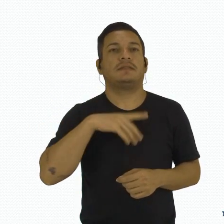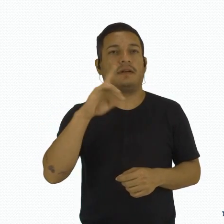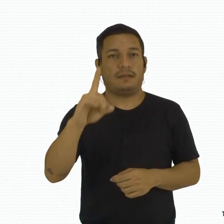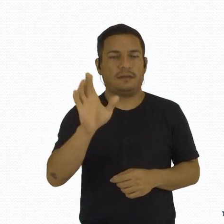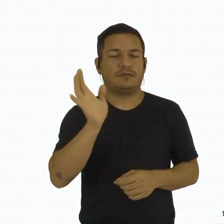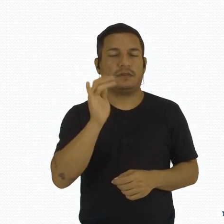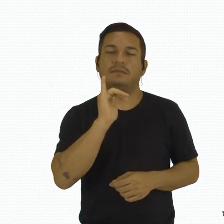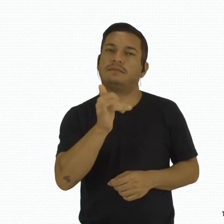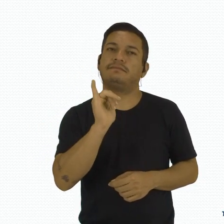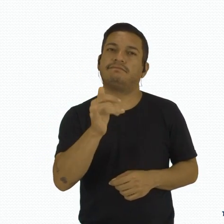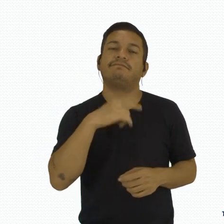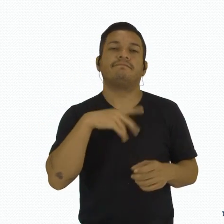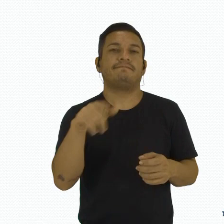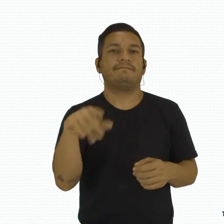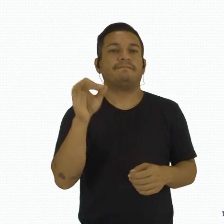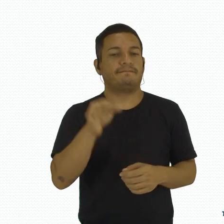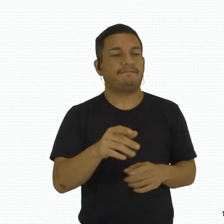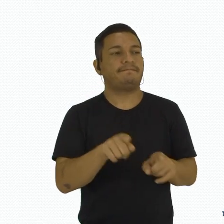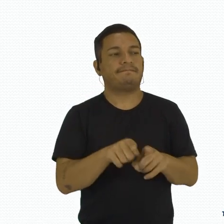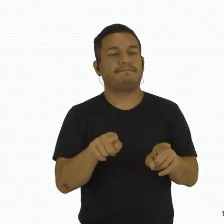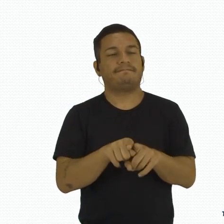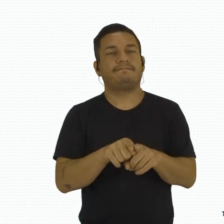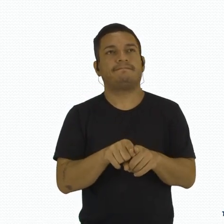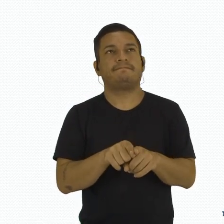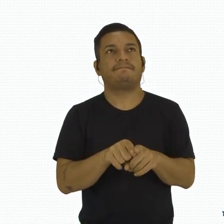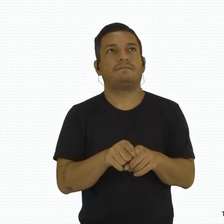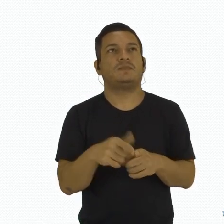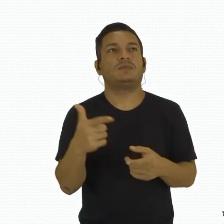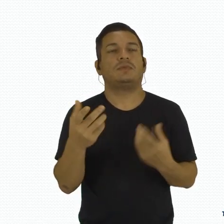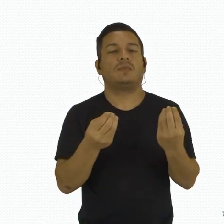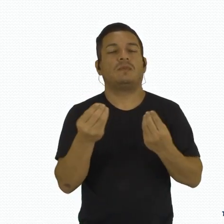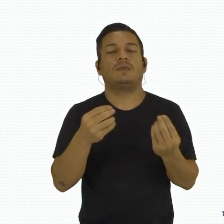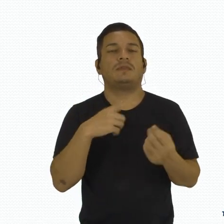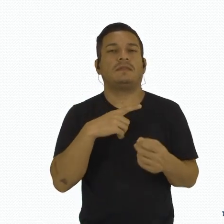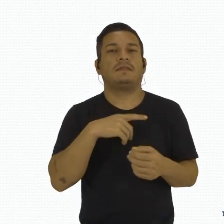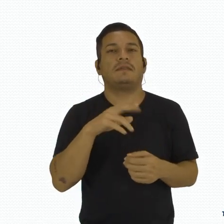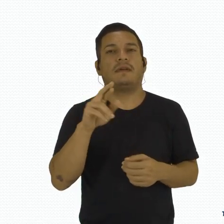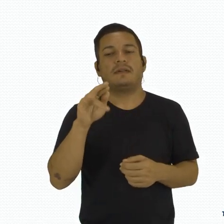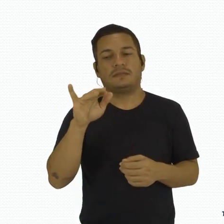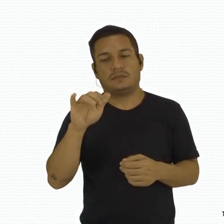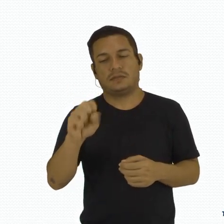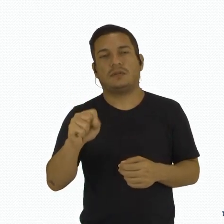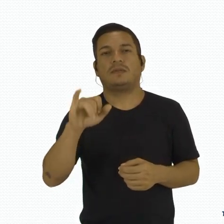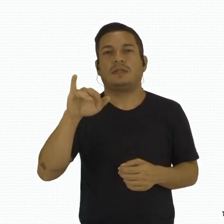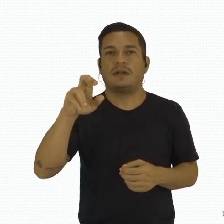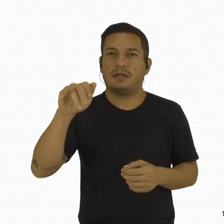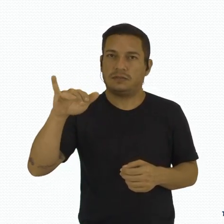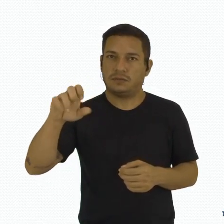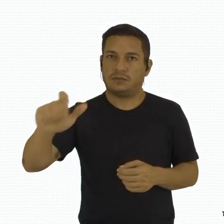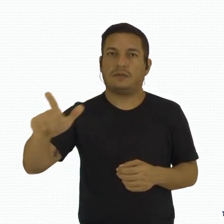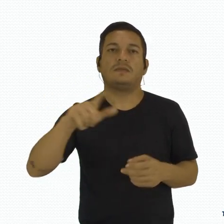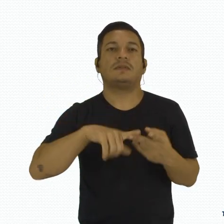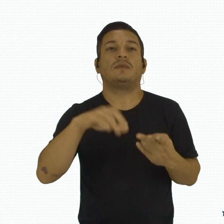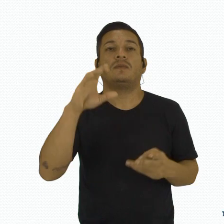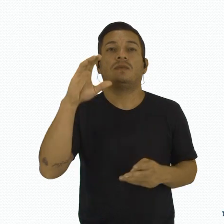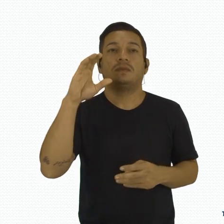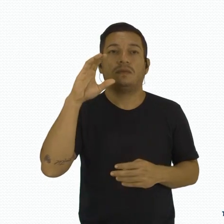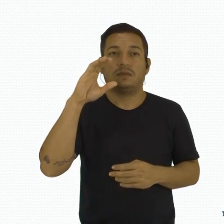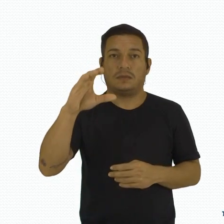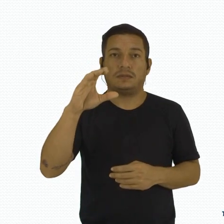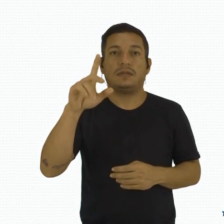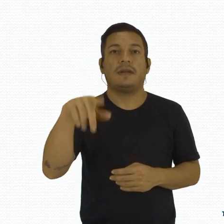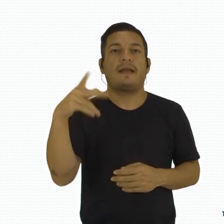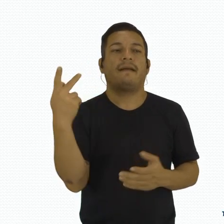comentei na aula, ela é completamente correta. Não tem como ter um número real que seja ao mesmo tempo racional e irracional. O item C, gente, é o